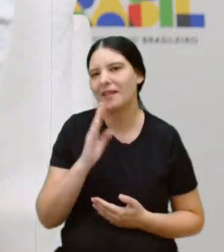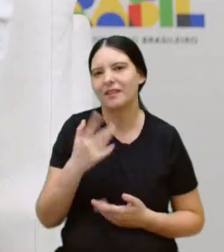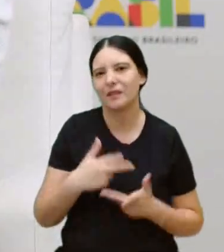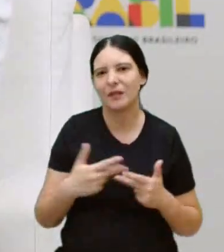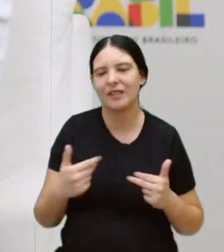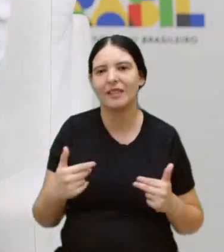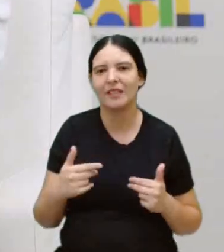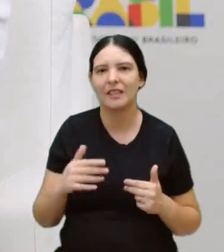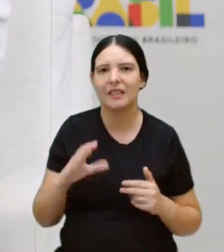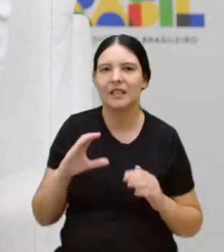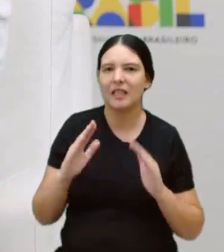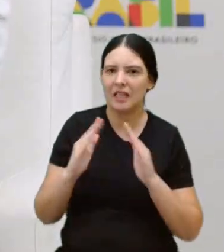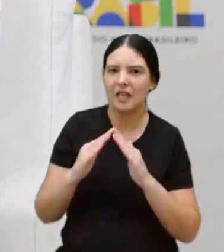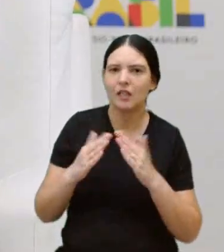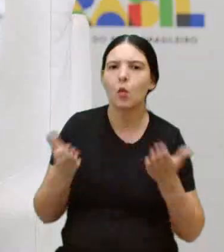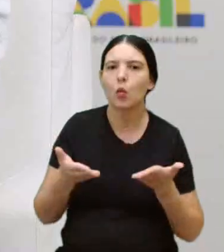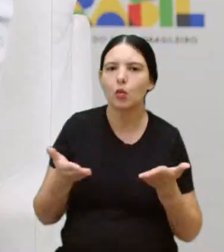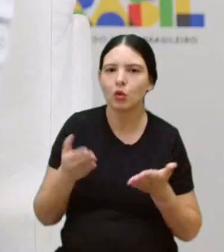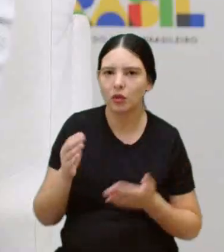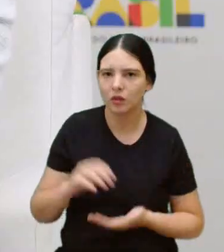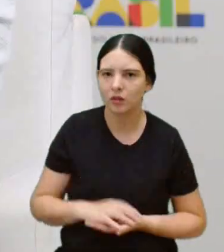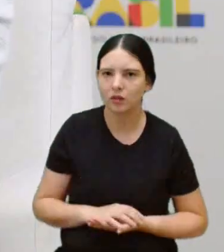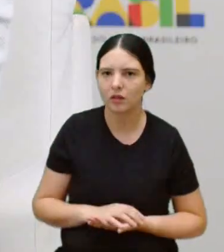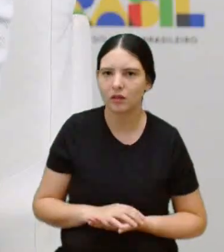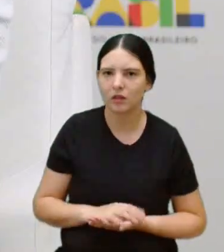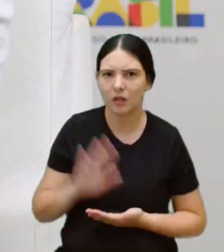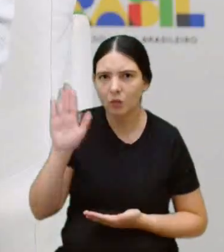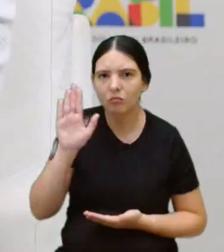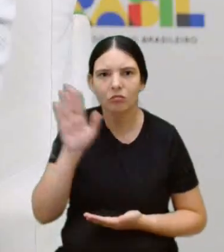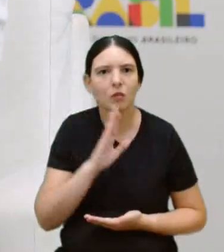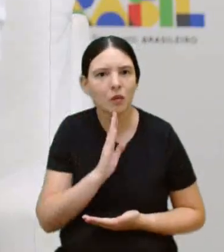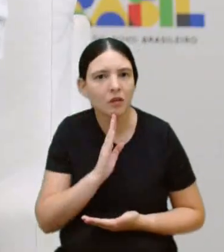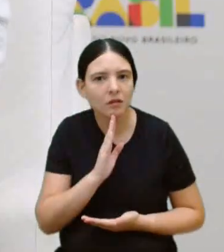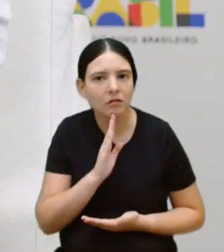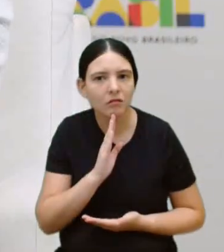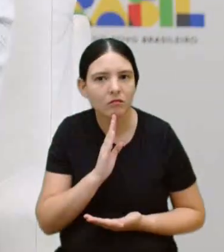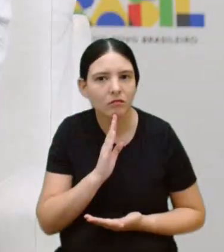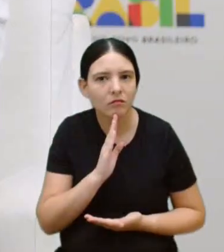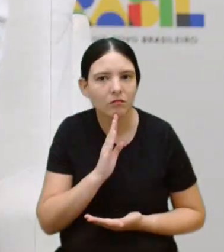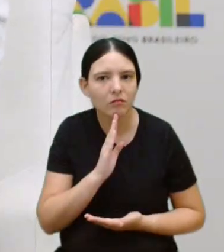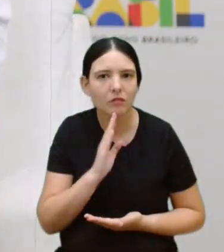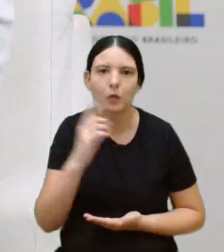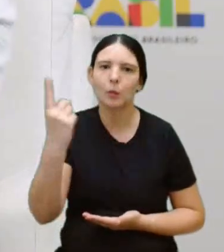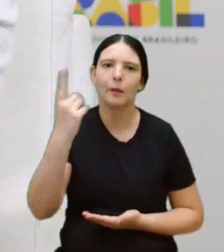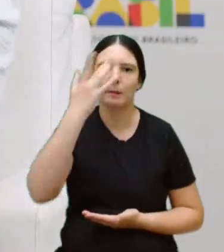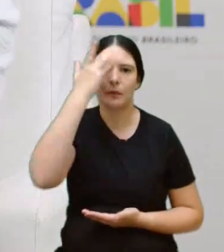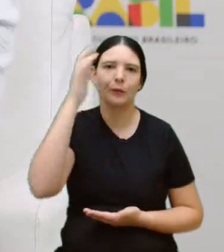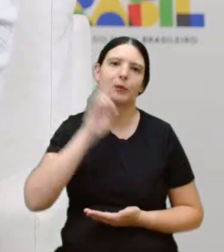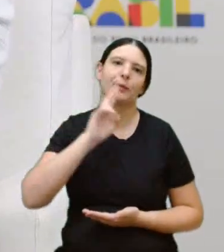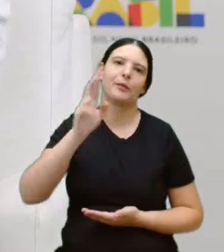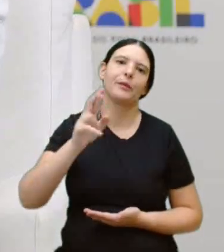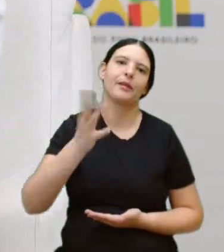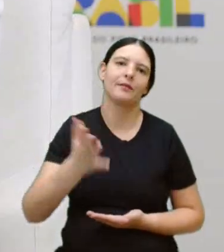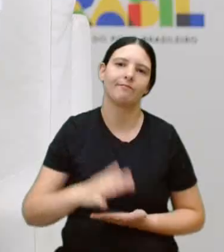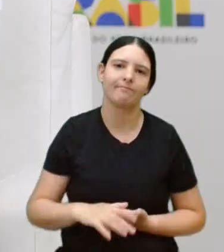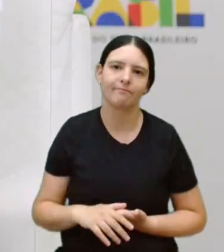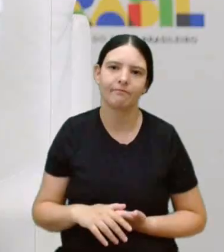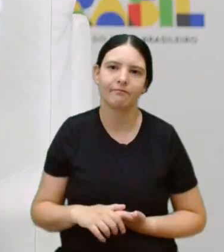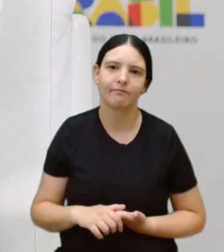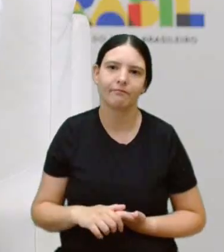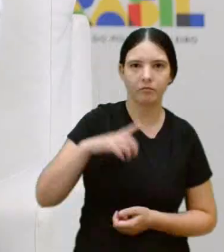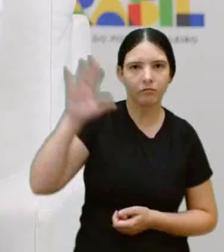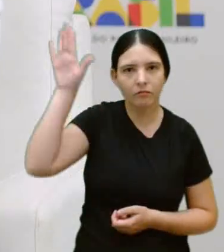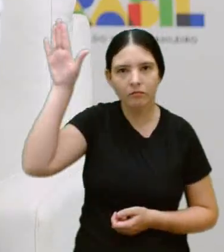casos assim hoje? Alguém conhece? Ele olha para a plateia. Uma pessoa falou lá atrás. Tem? Ele aponta para algumas pessoas